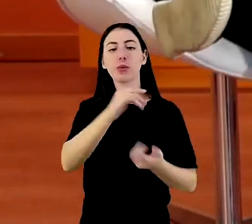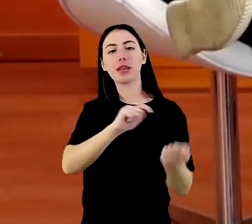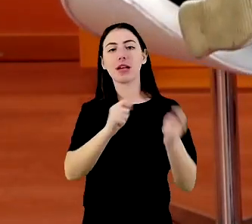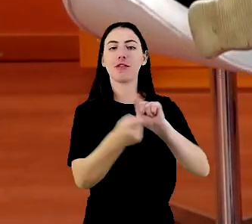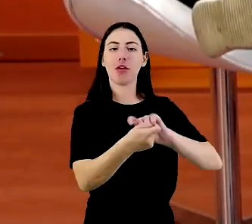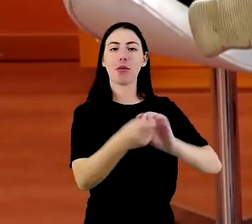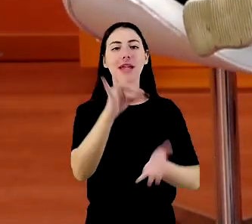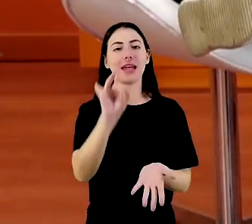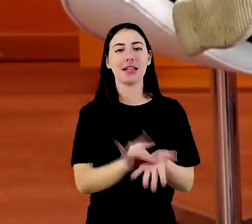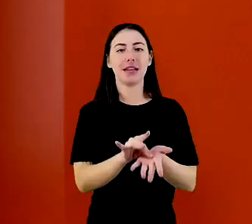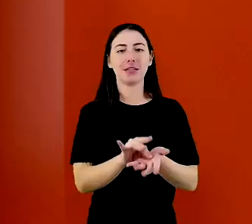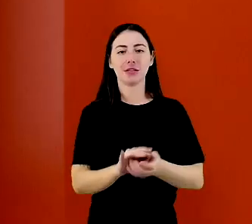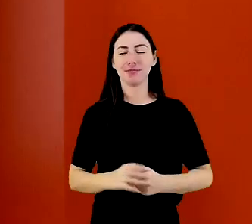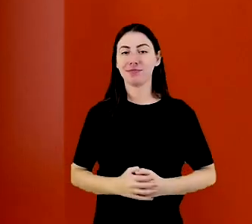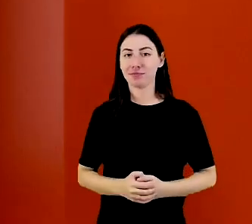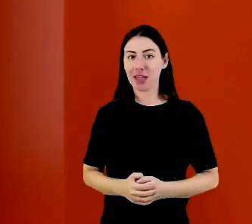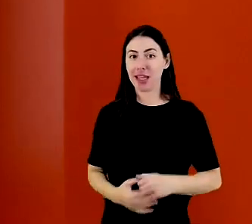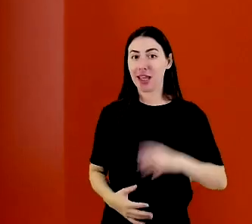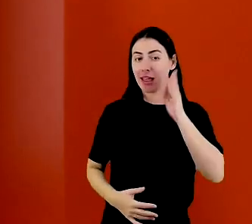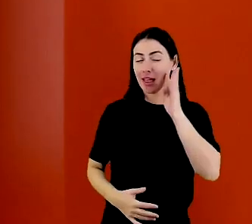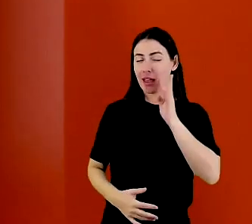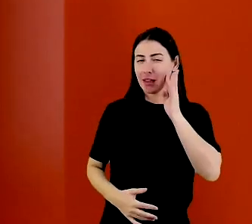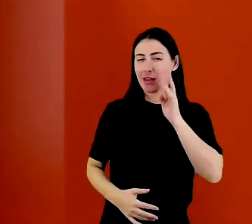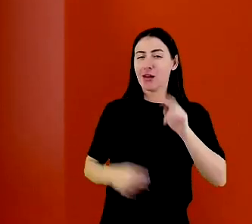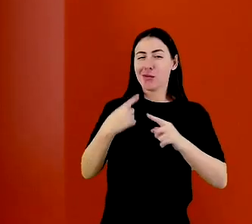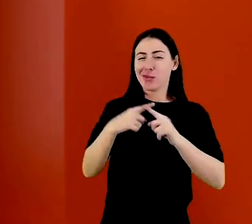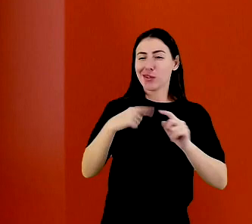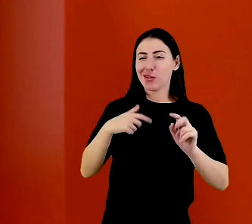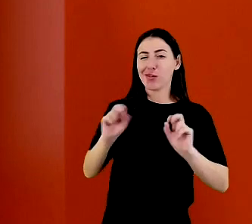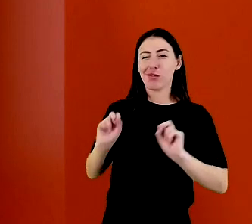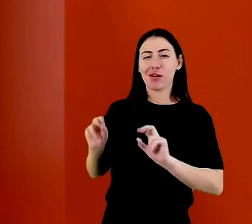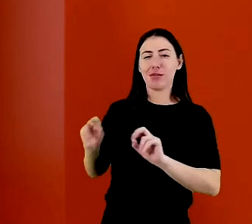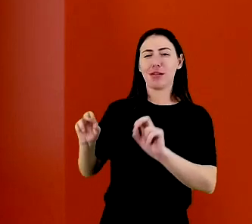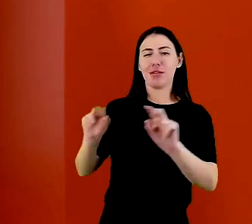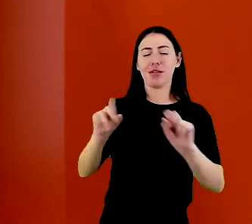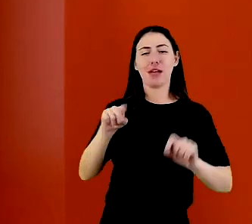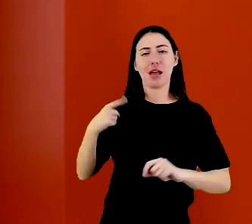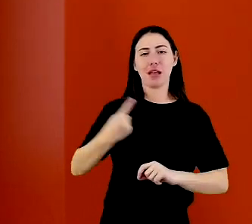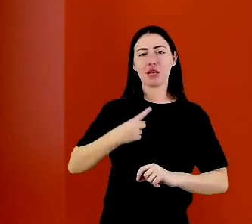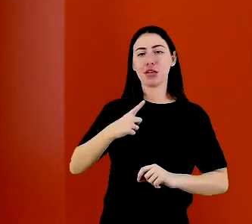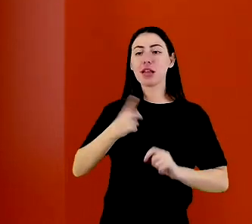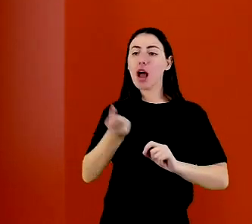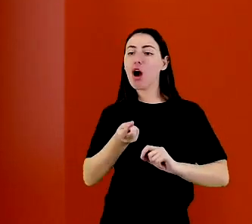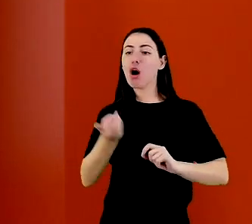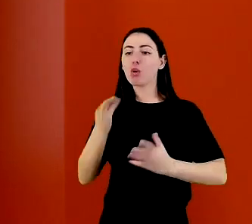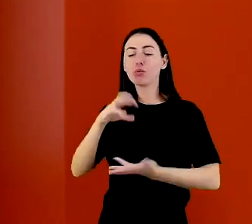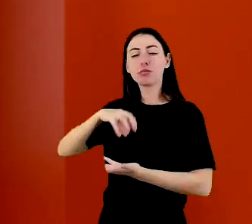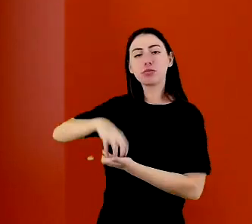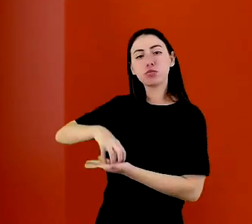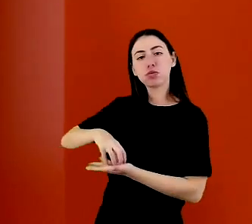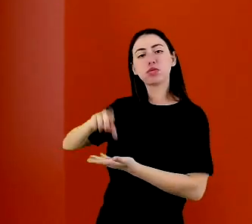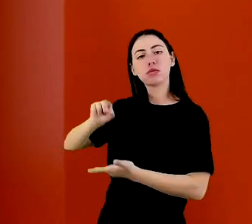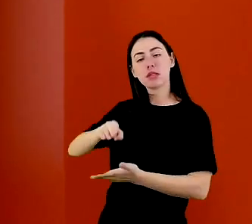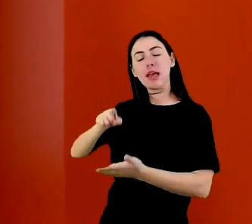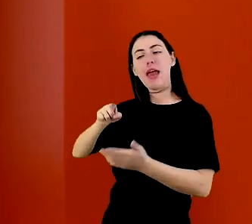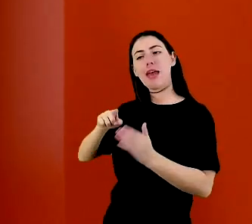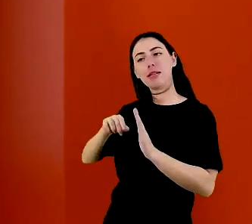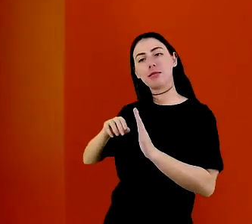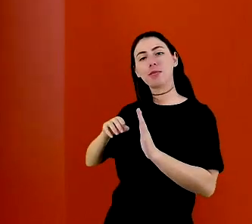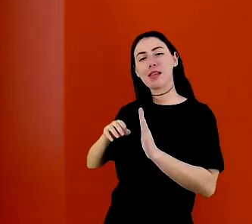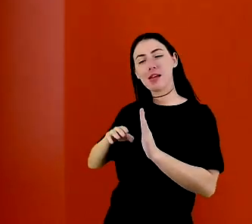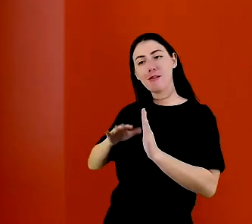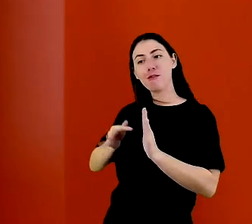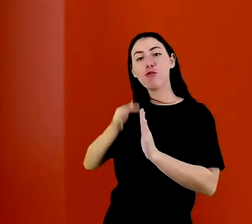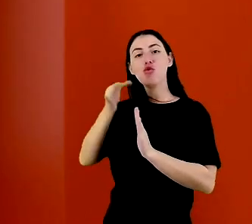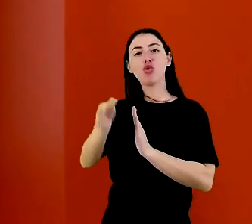que nós temos alguns modelos, então, de crescimento. A gente pode, na verdade, usar do que a gente, até em